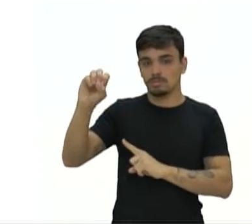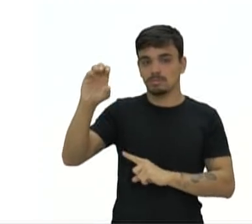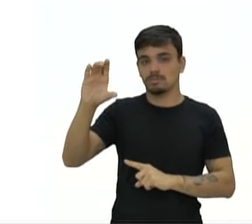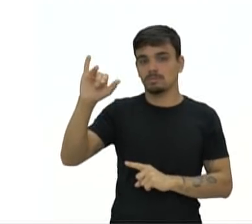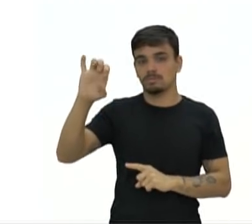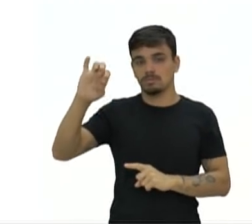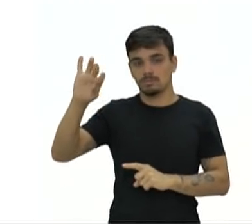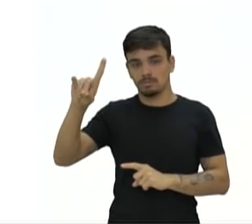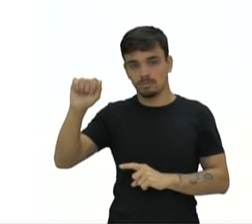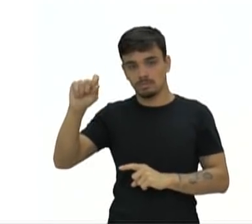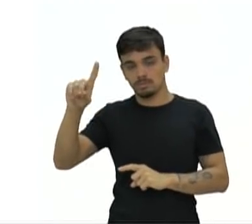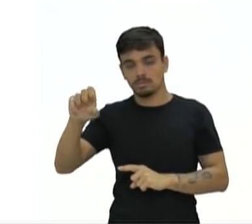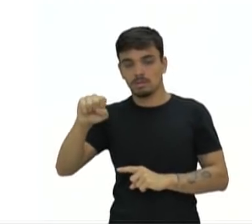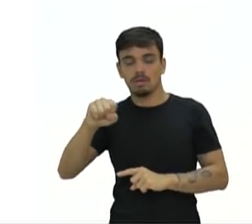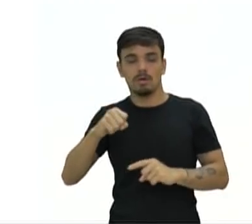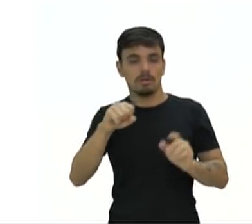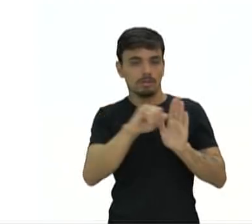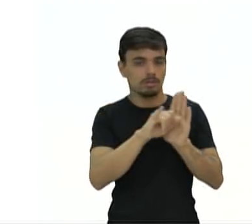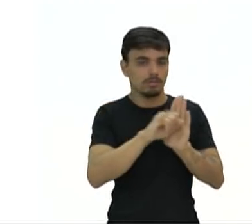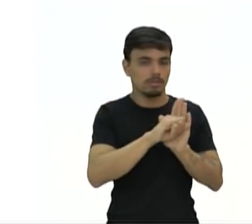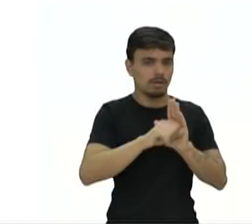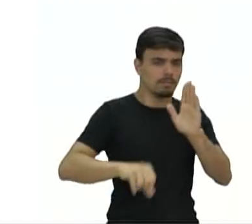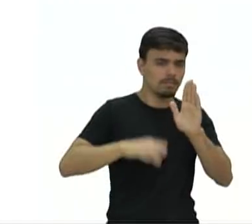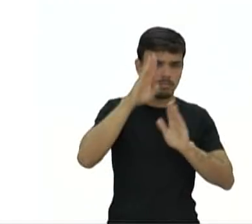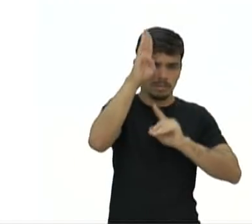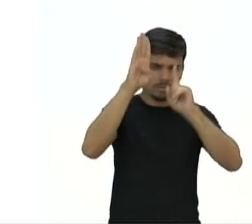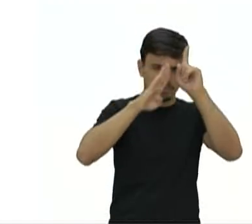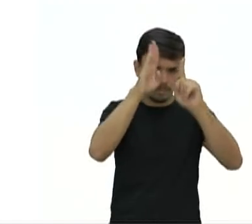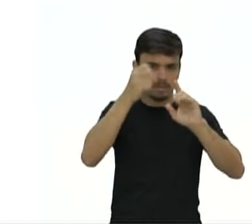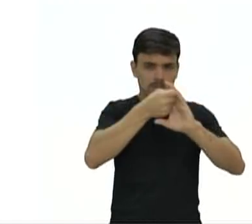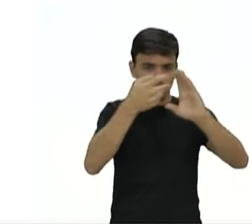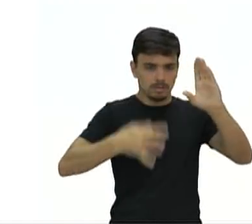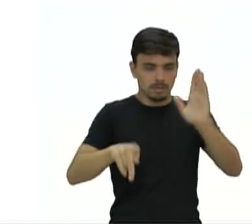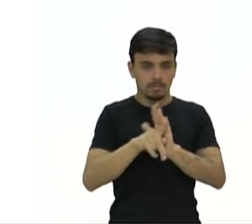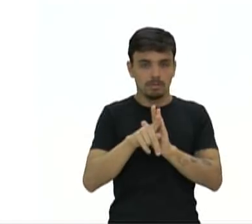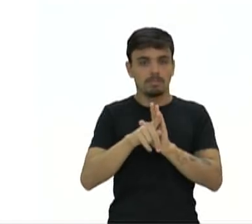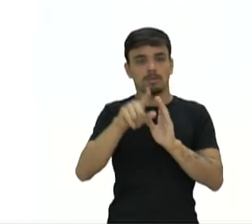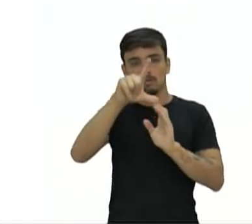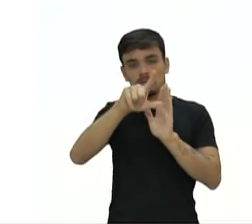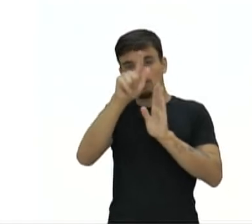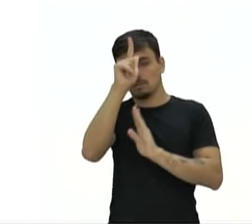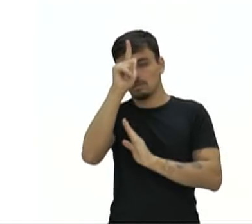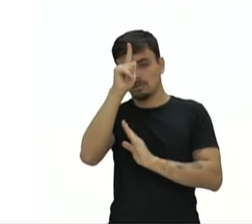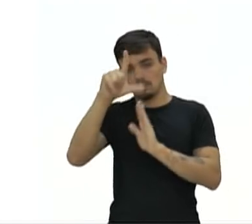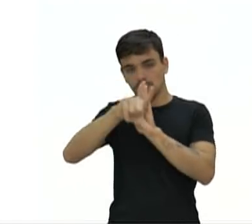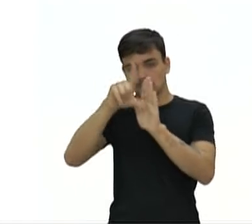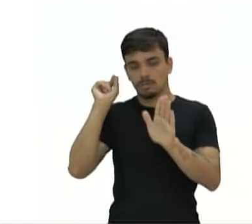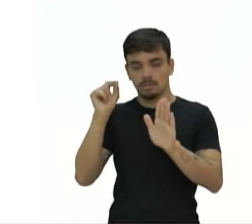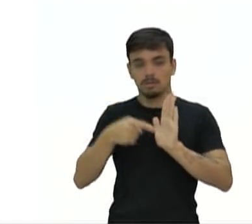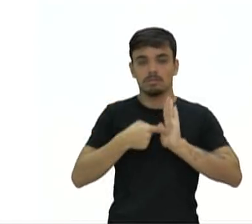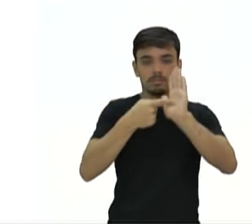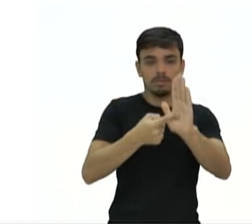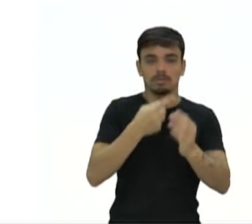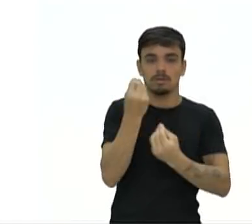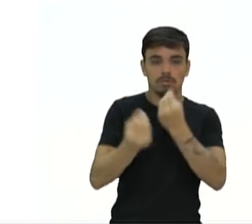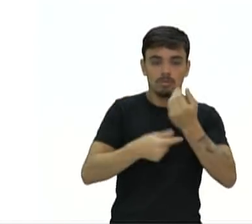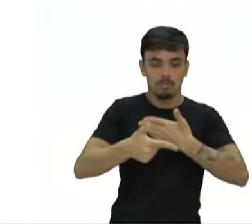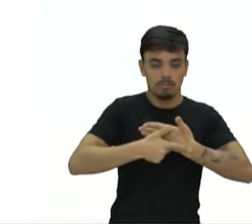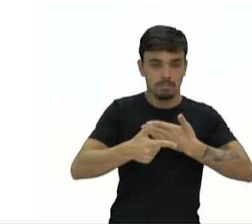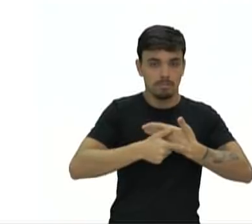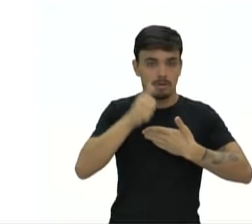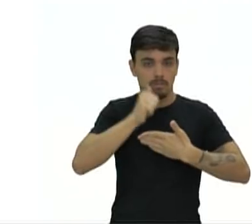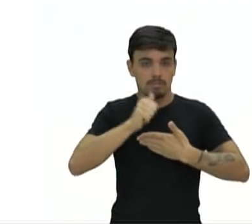são identificar as principais características da sociedade na Grécia Antiga, apontar as especificidades do papel da mulher